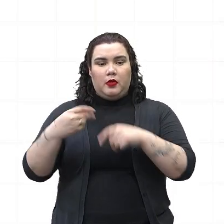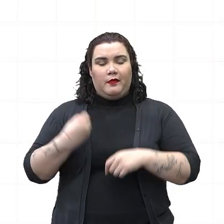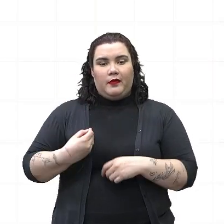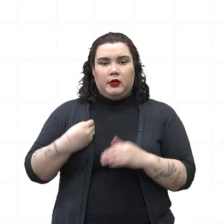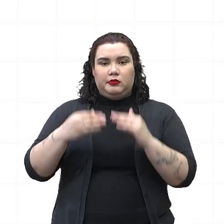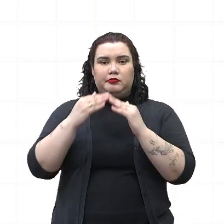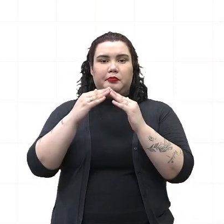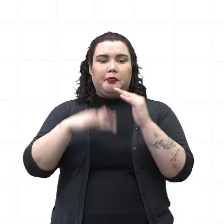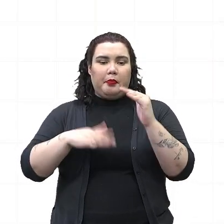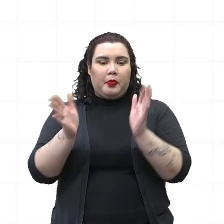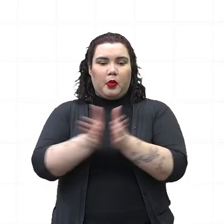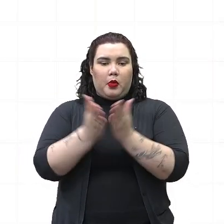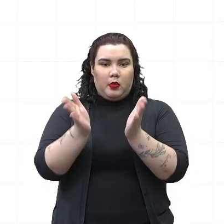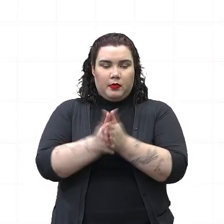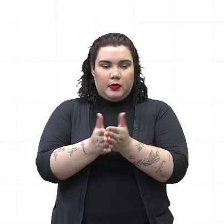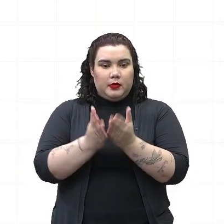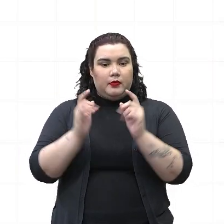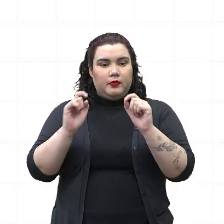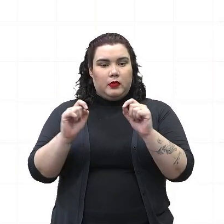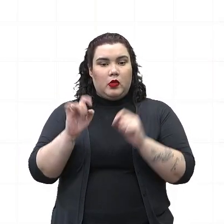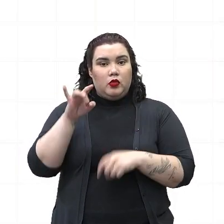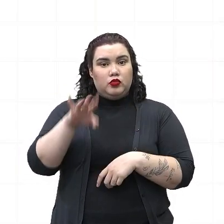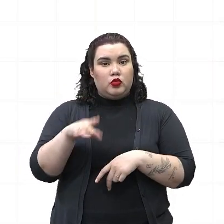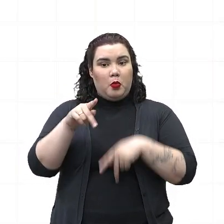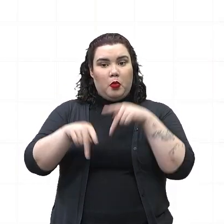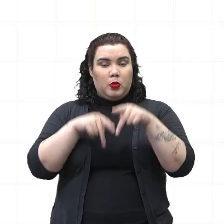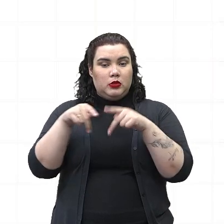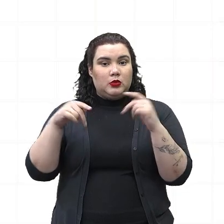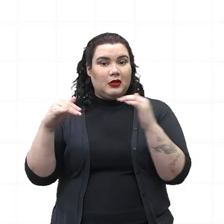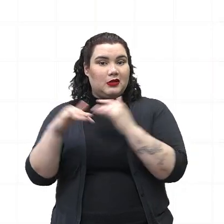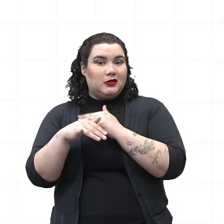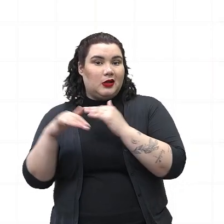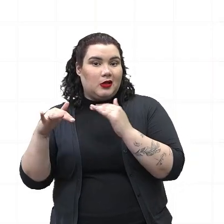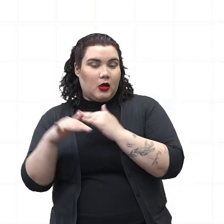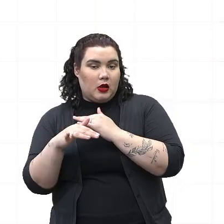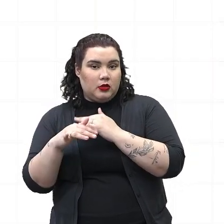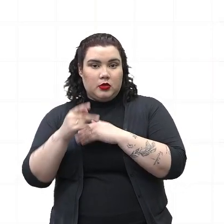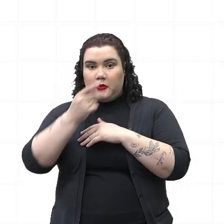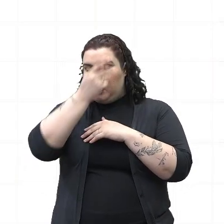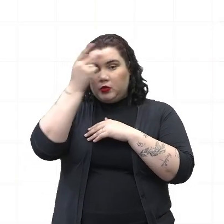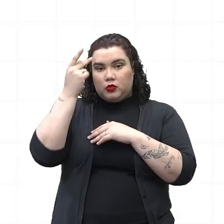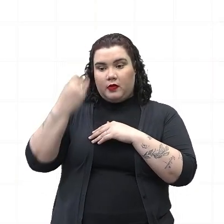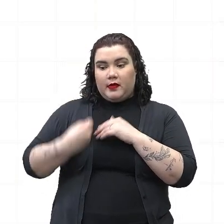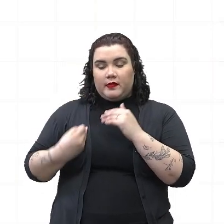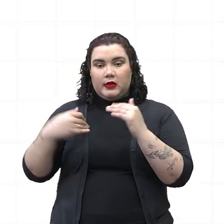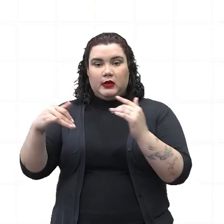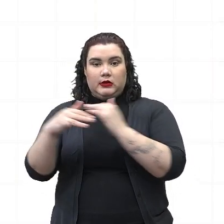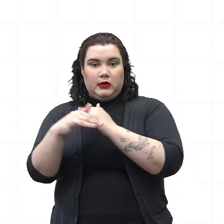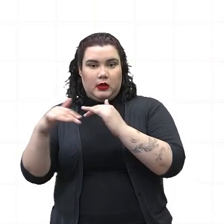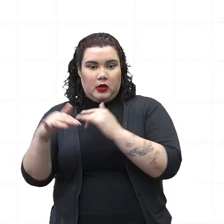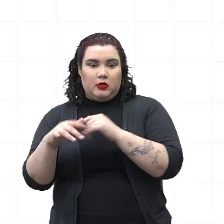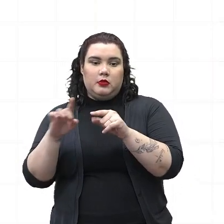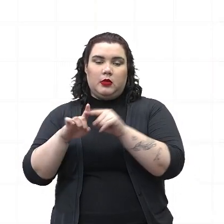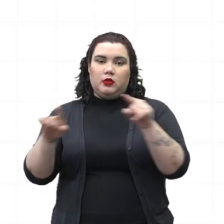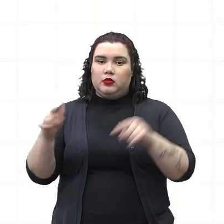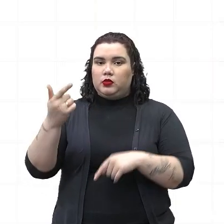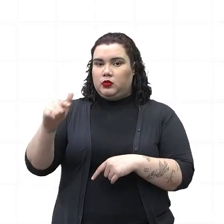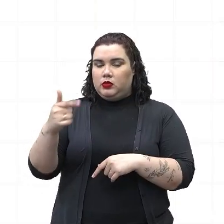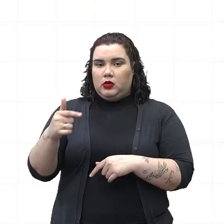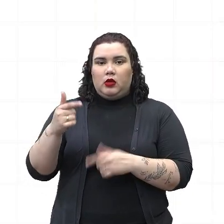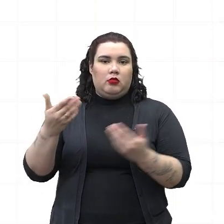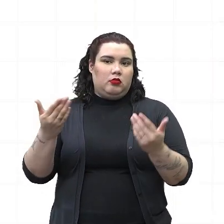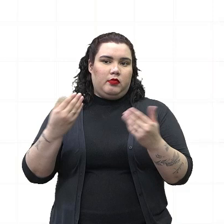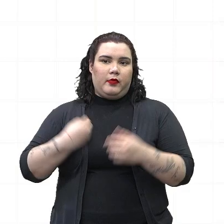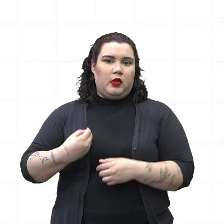linha da pobreza. A gente está falando só da população urbana, pessoas que estão no meio da cidade e que mesmo assim não estão